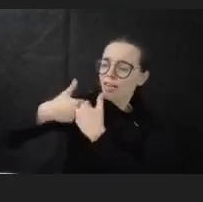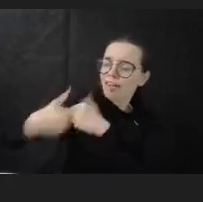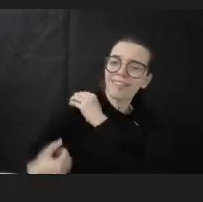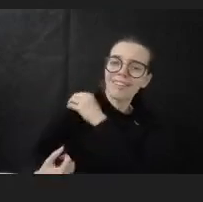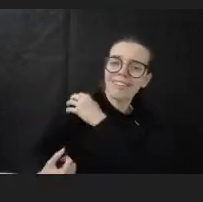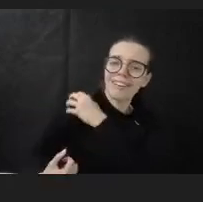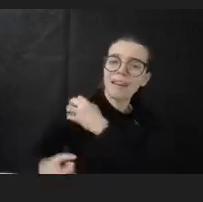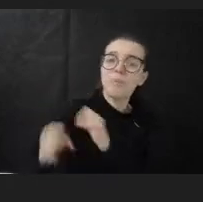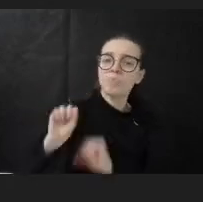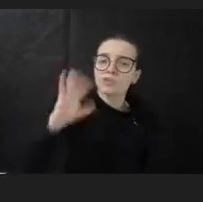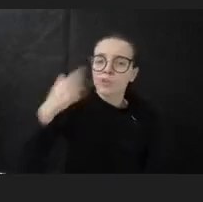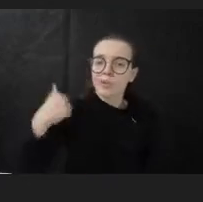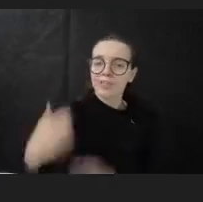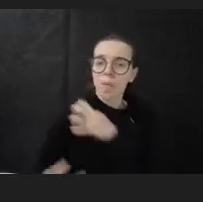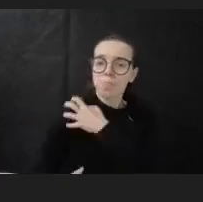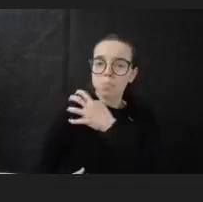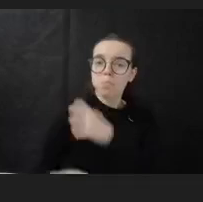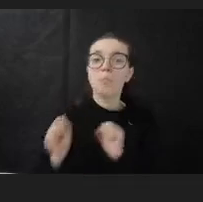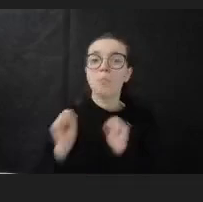aqui.